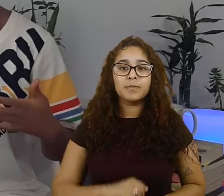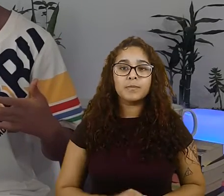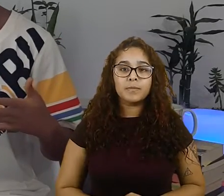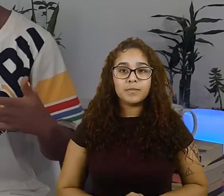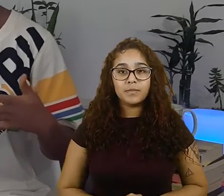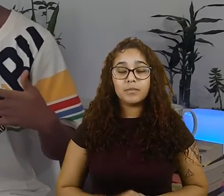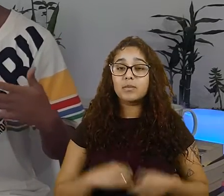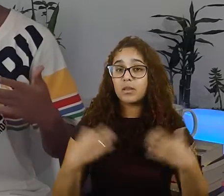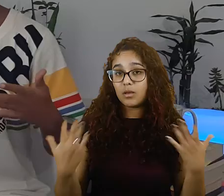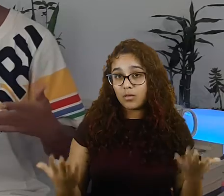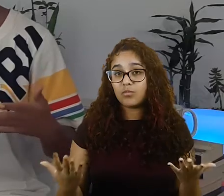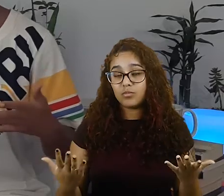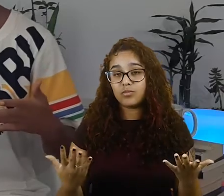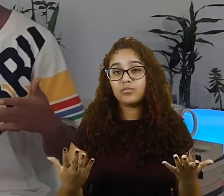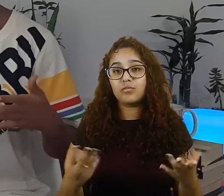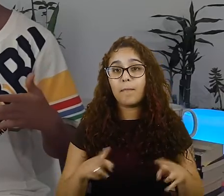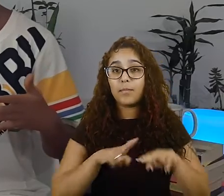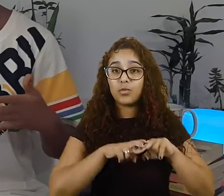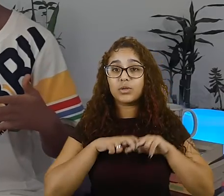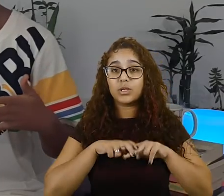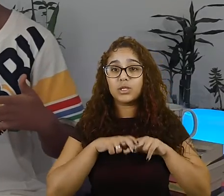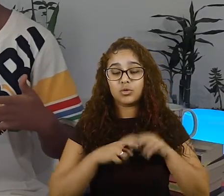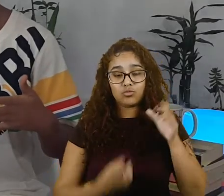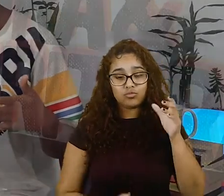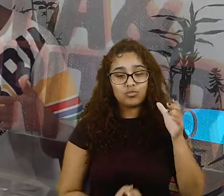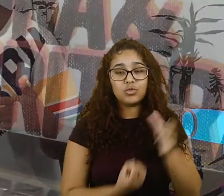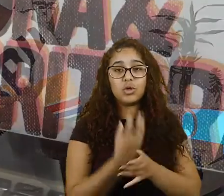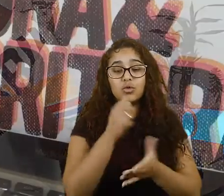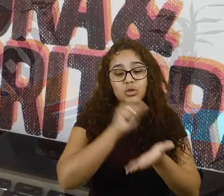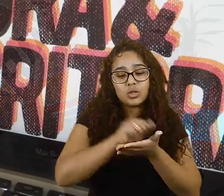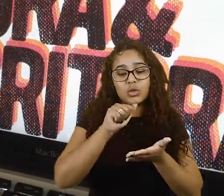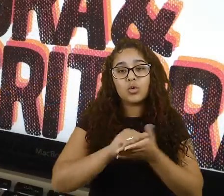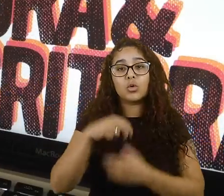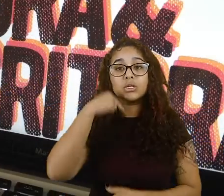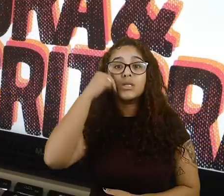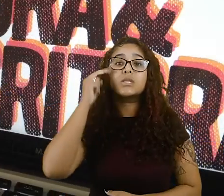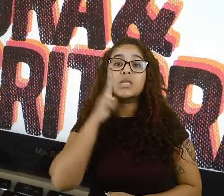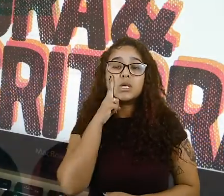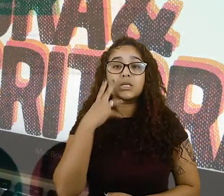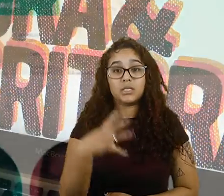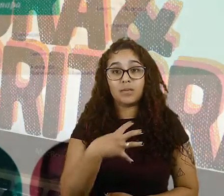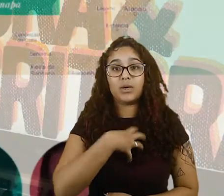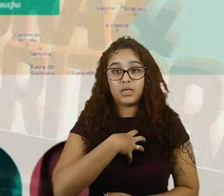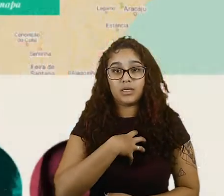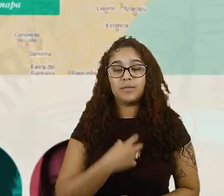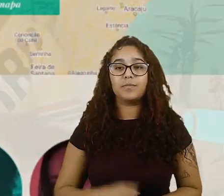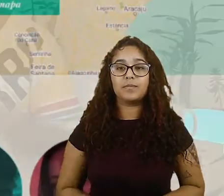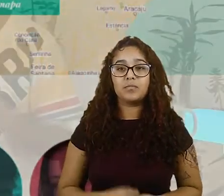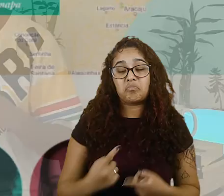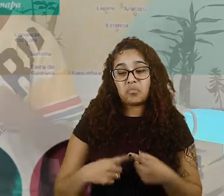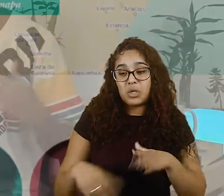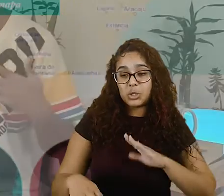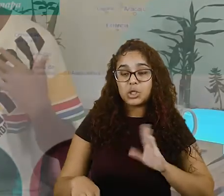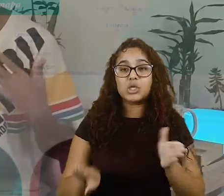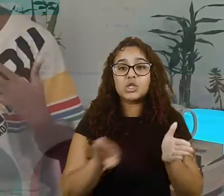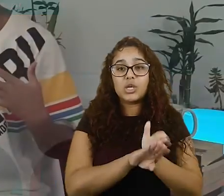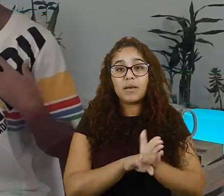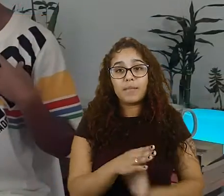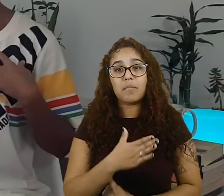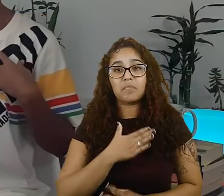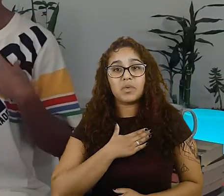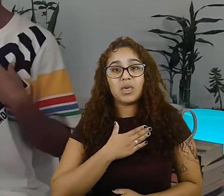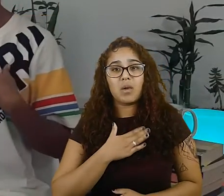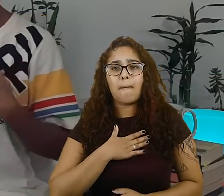sólida. E foi assim que surgiu o projeto Escritoras Negras da Bahia, que é um projeto que chega